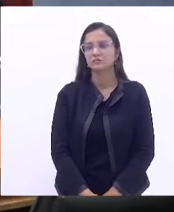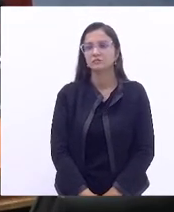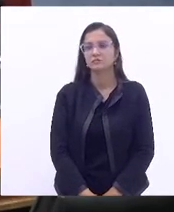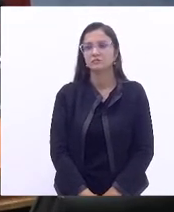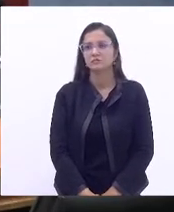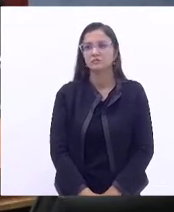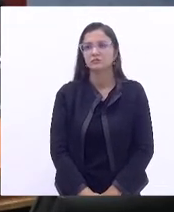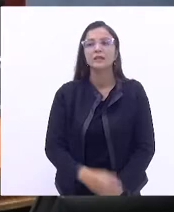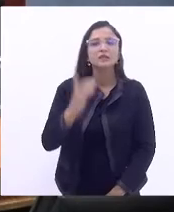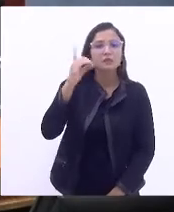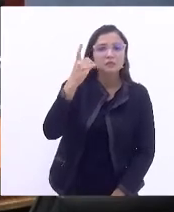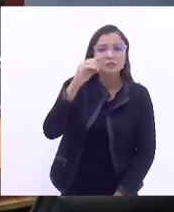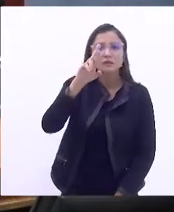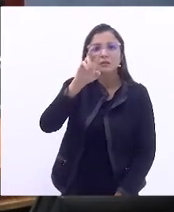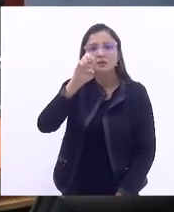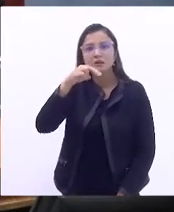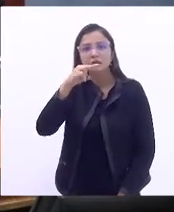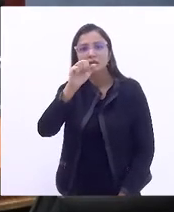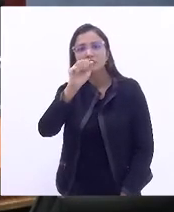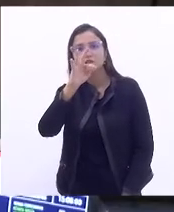Deputada Renata, deputada Marta,